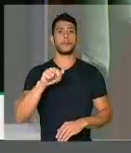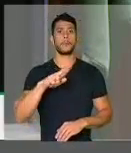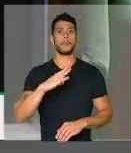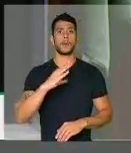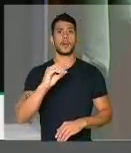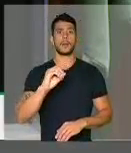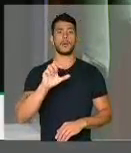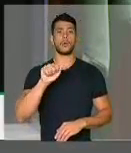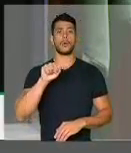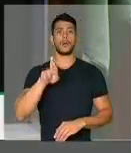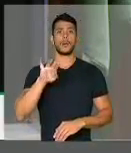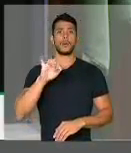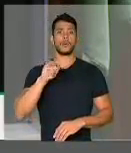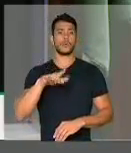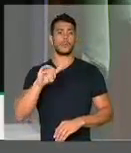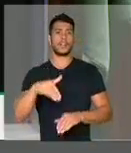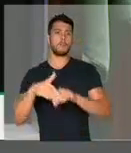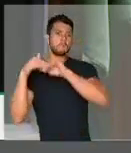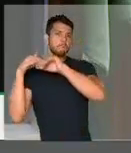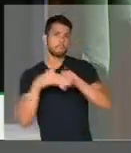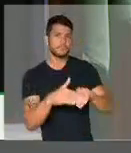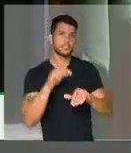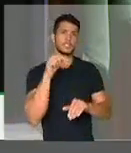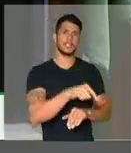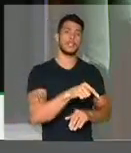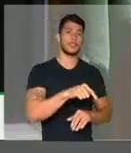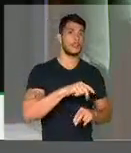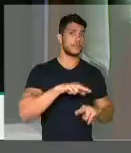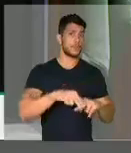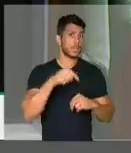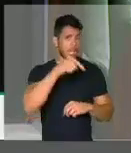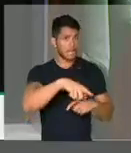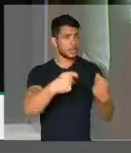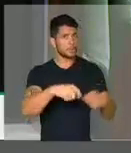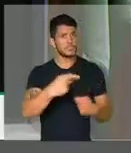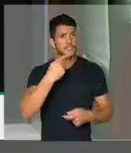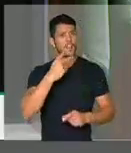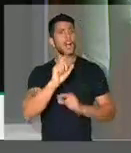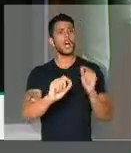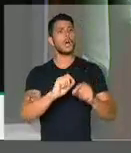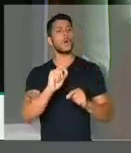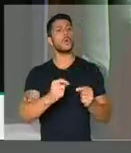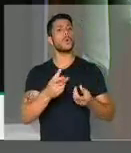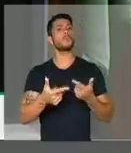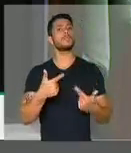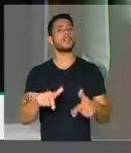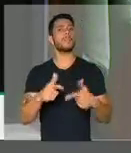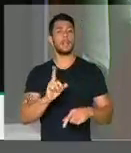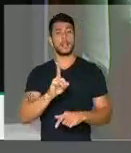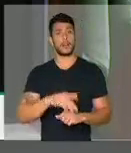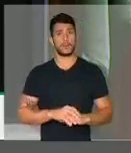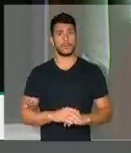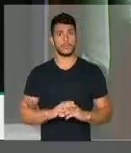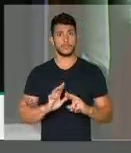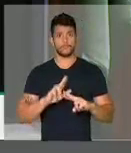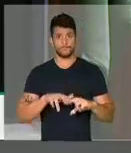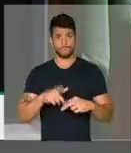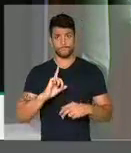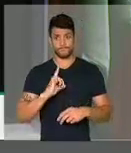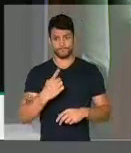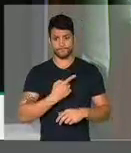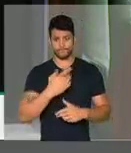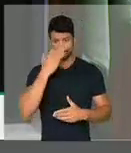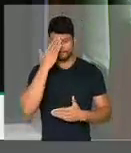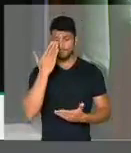juiz querer dizer o que tem que fazer o Supremo Tribunal Federal. Por isso, nós